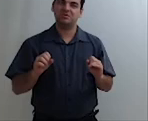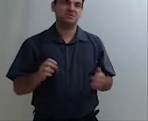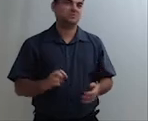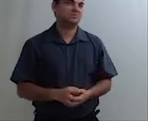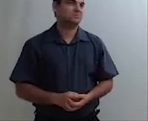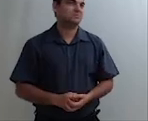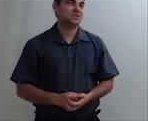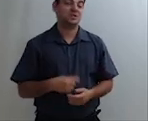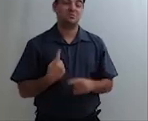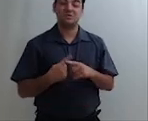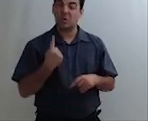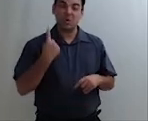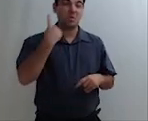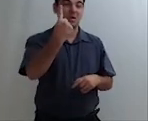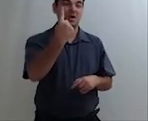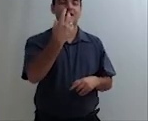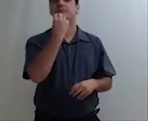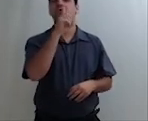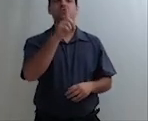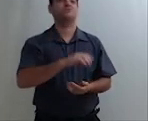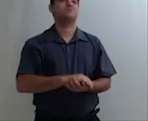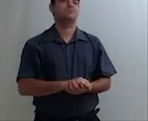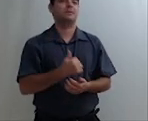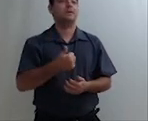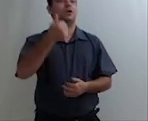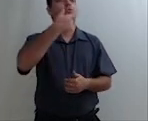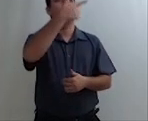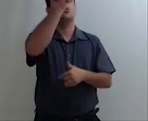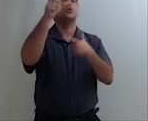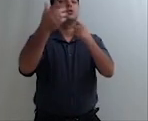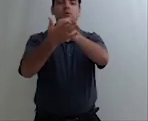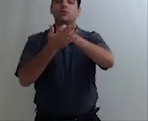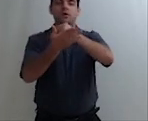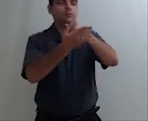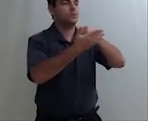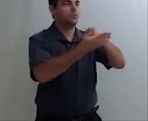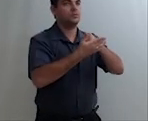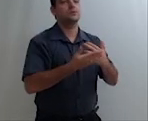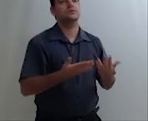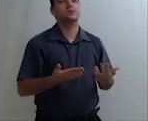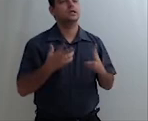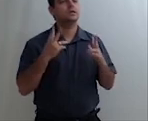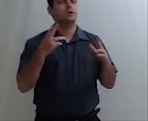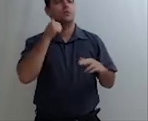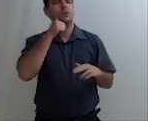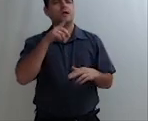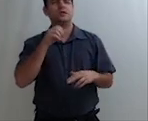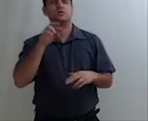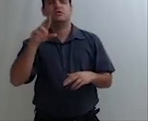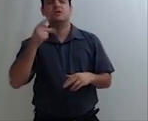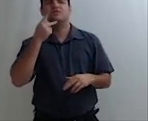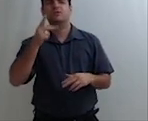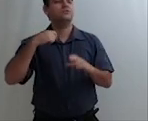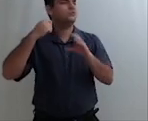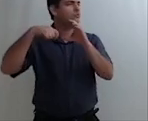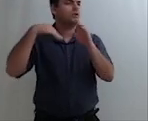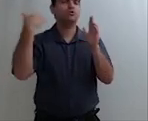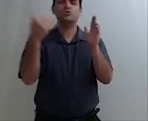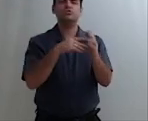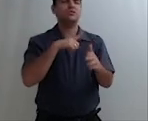a respaldar uma condenação é precisa ter alguma coisa mais concreta dout Dora falou filmagens hoje tudo é filmado